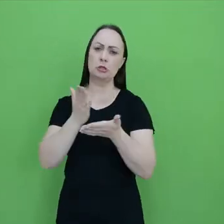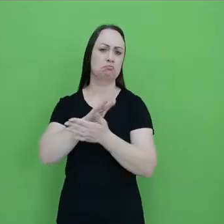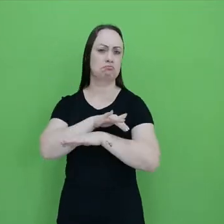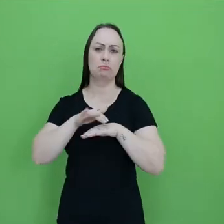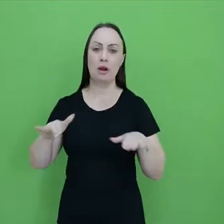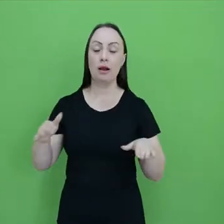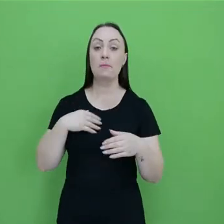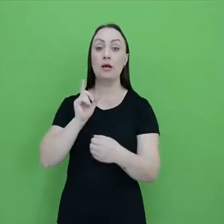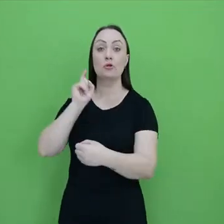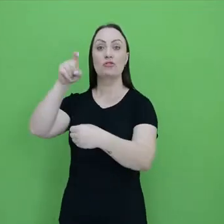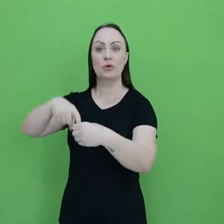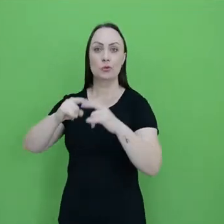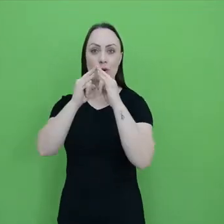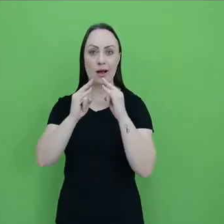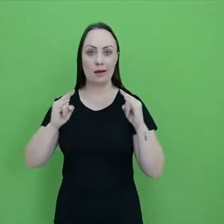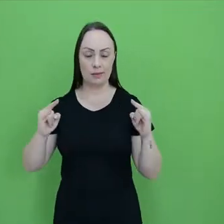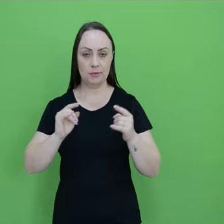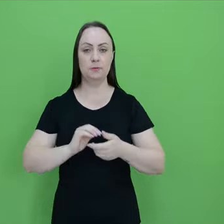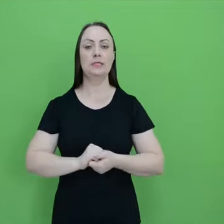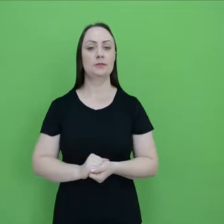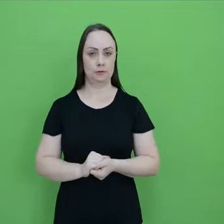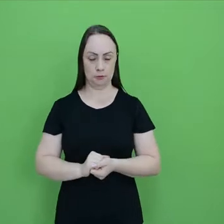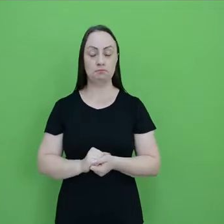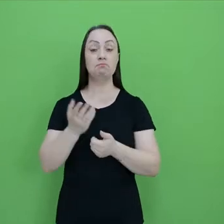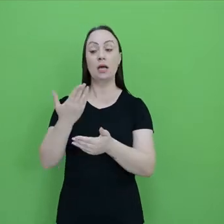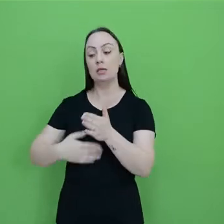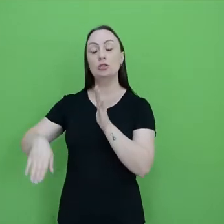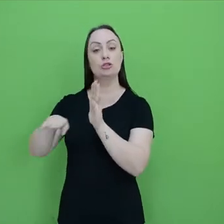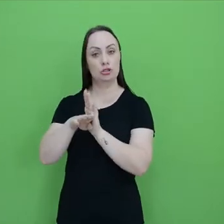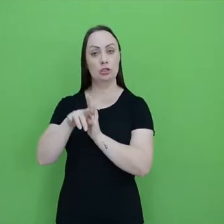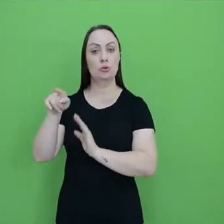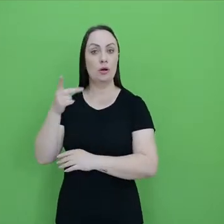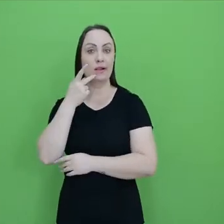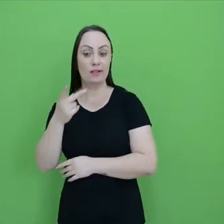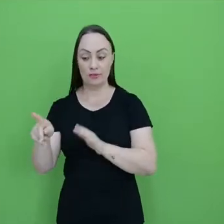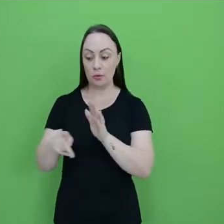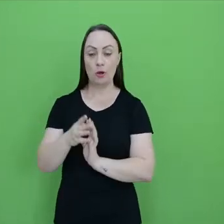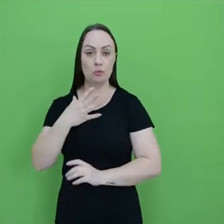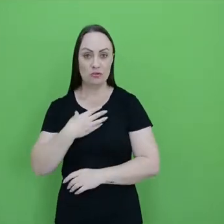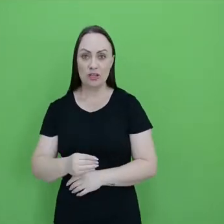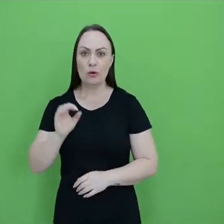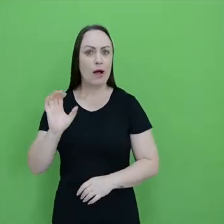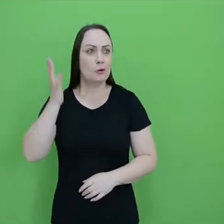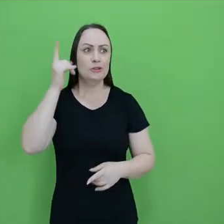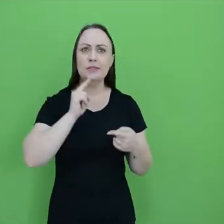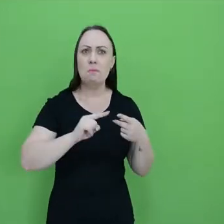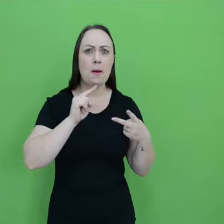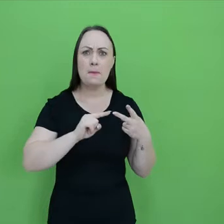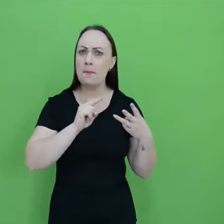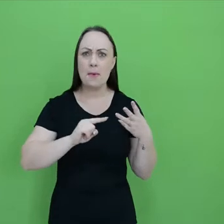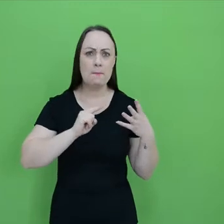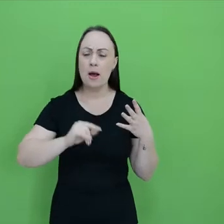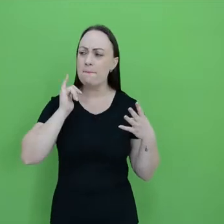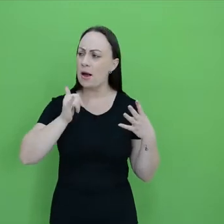já tinha parado, e ela então voltou para o seu acampamento. Lá chegando, ela falou para os seus filhos o que tinha acabado